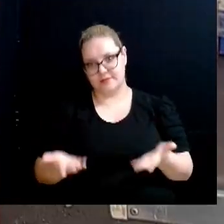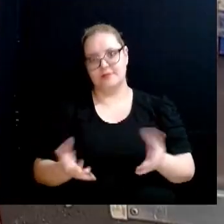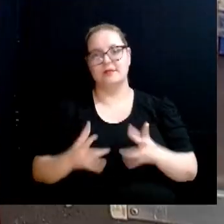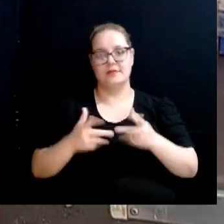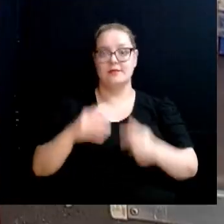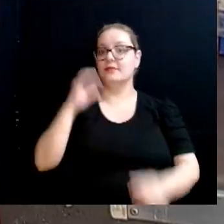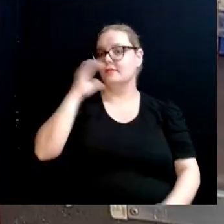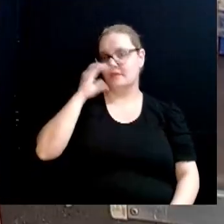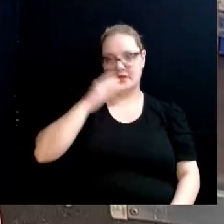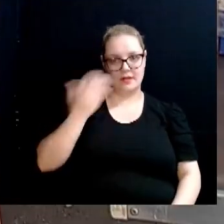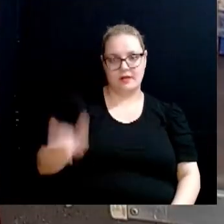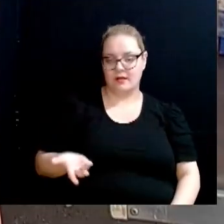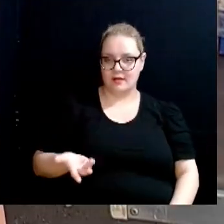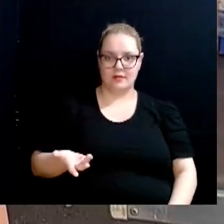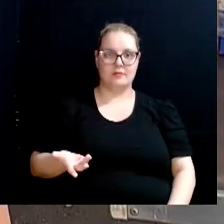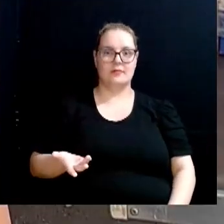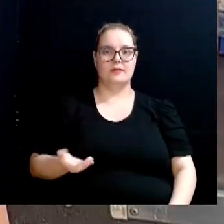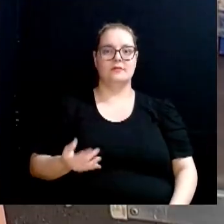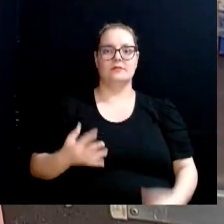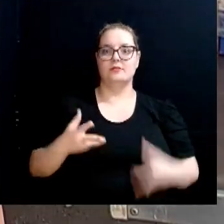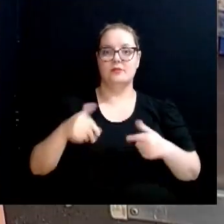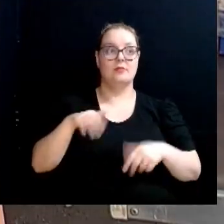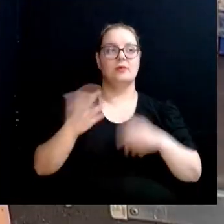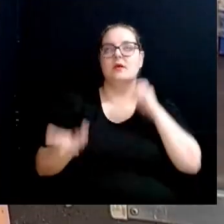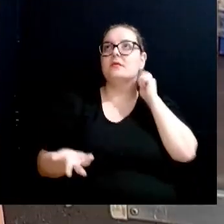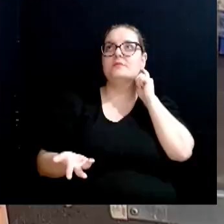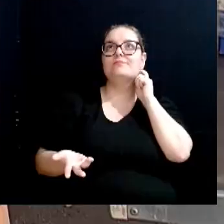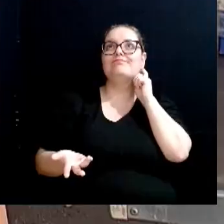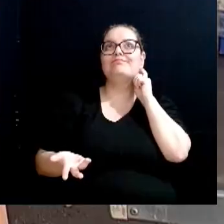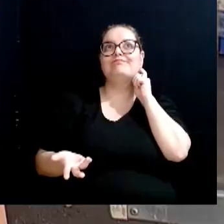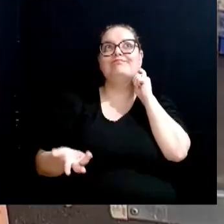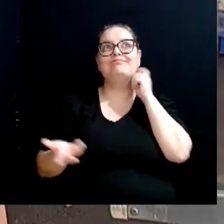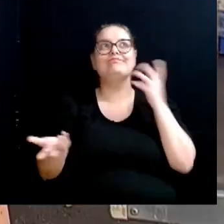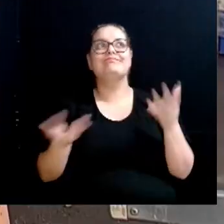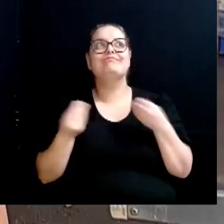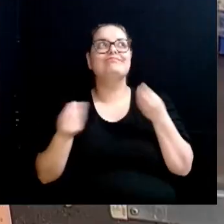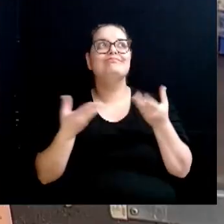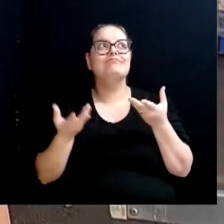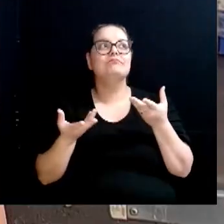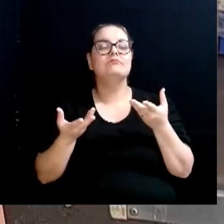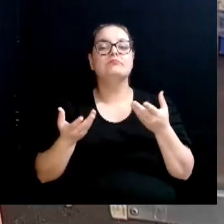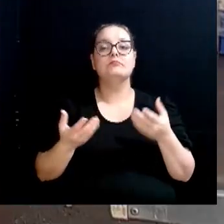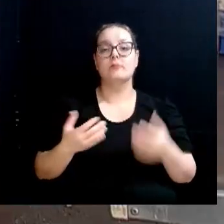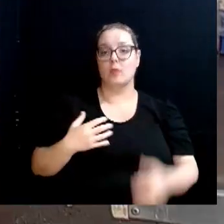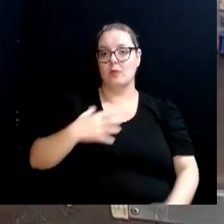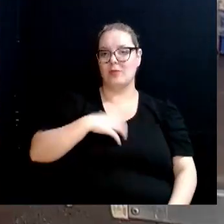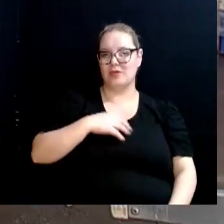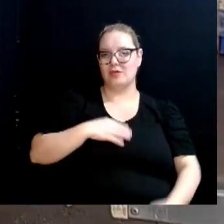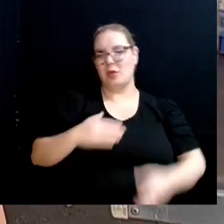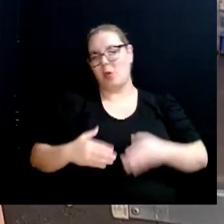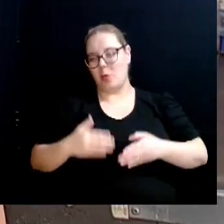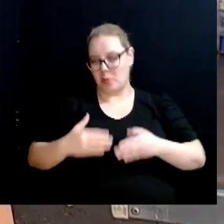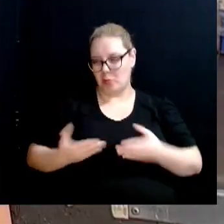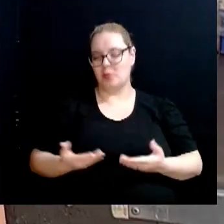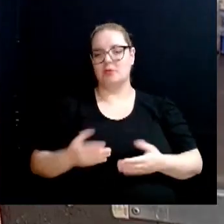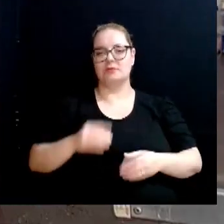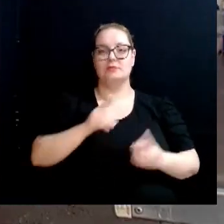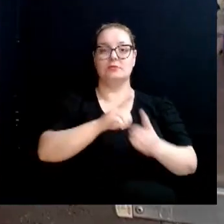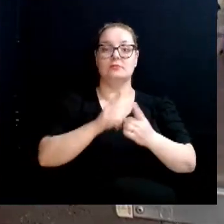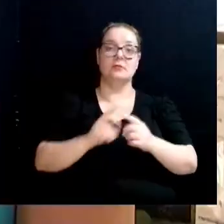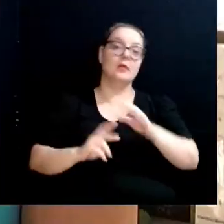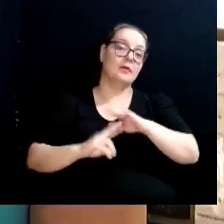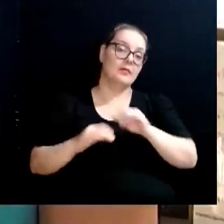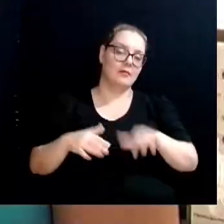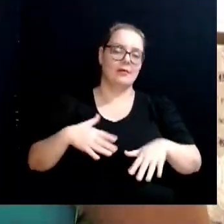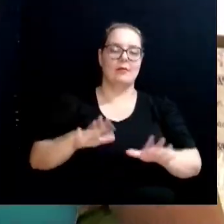rápido, tudo mais, como que eu posso falar? Tudo uma forma mais mecânica de atendimento, né? E a feira é uma coisa mais